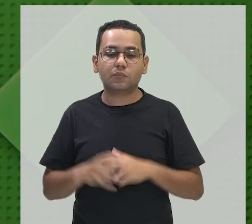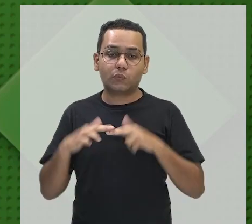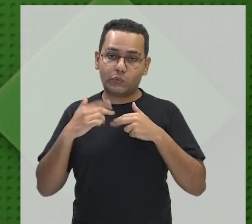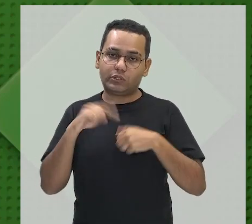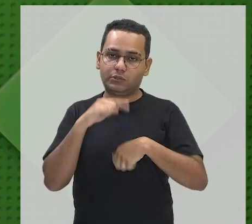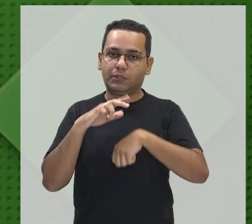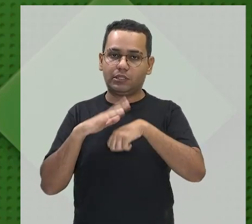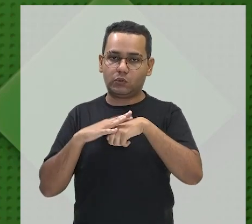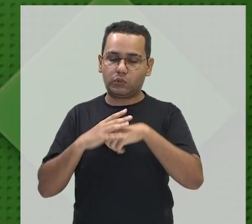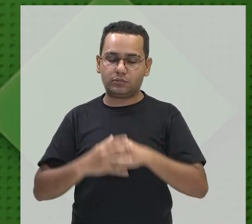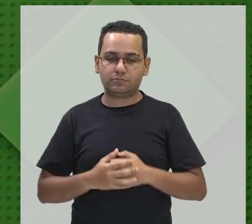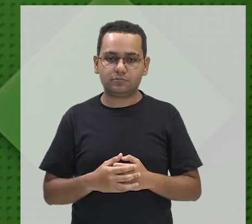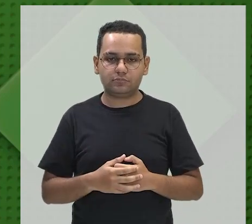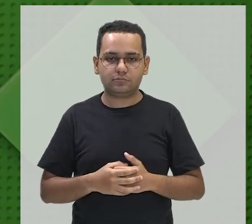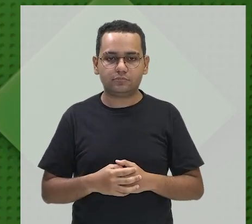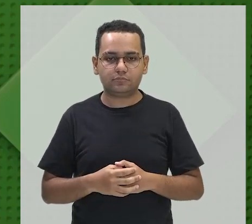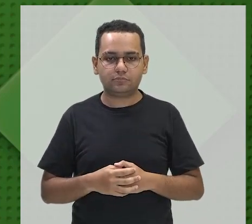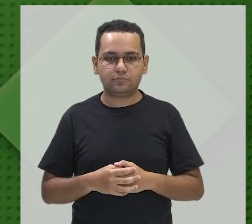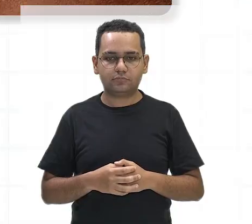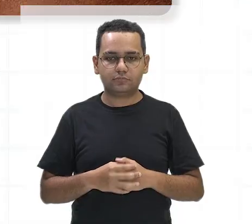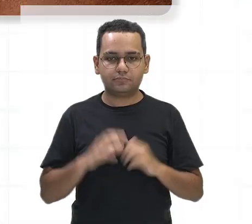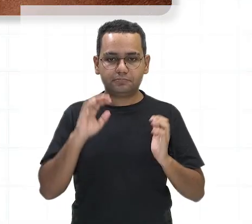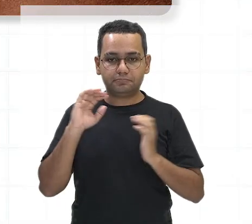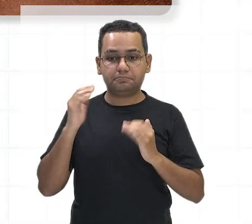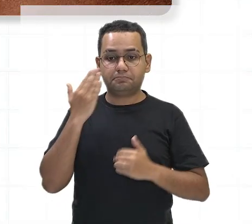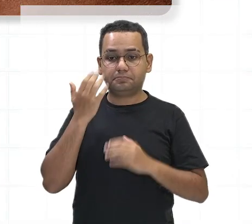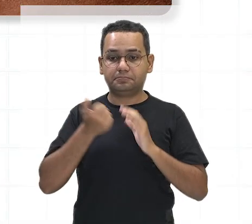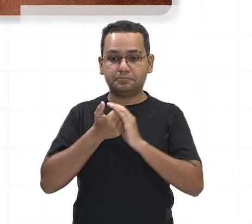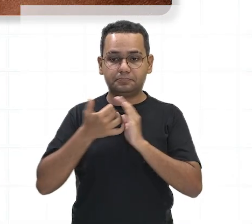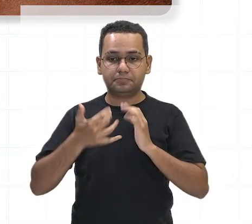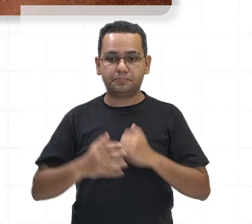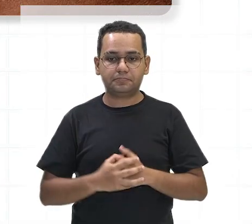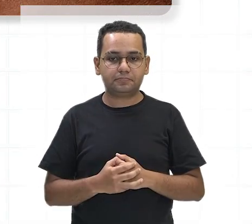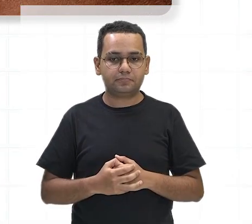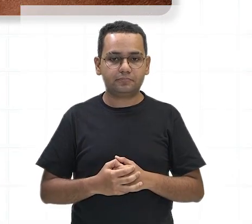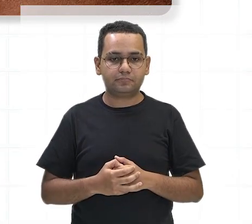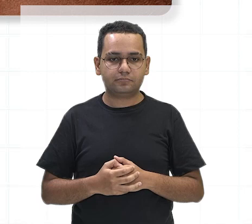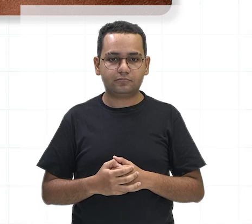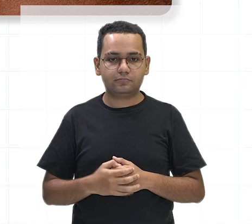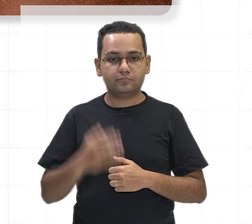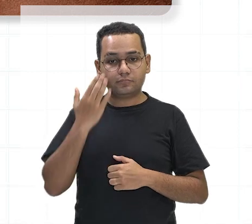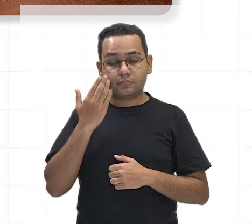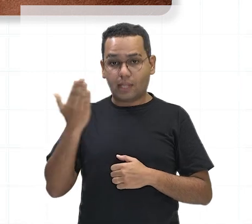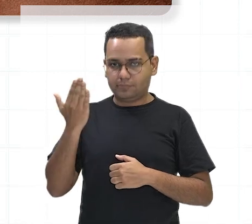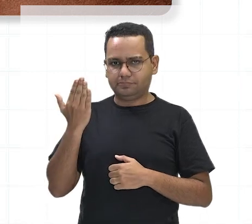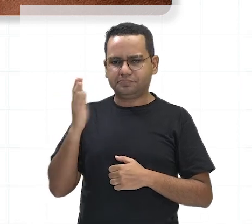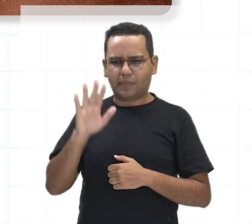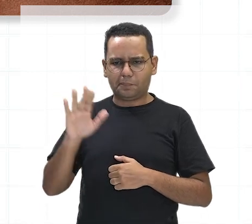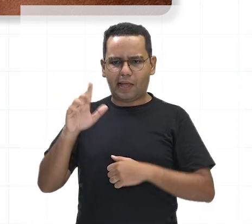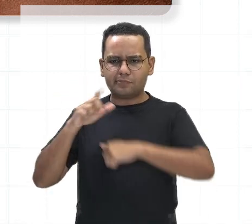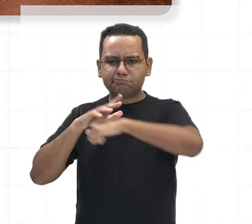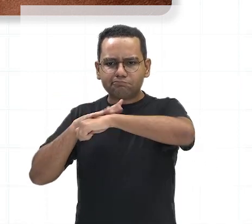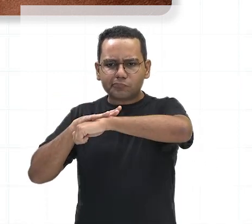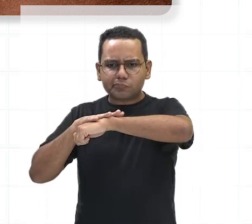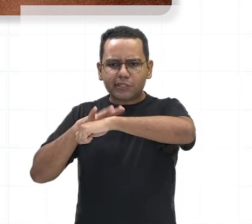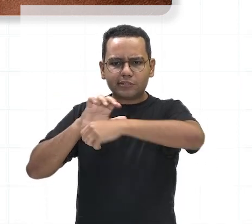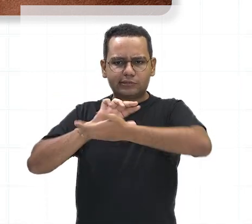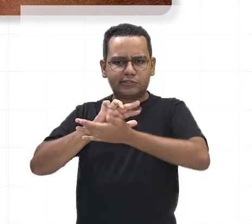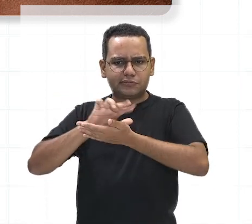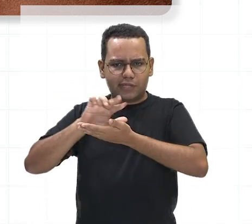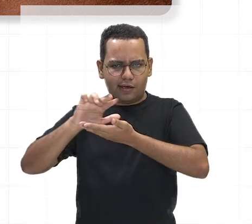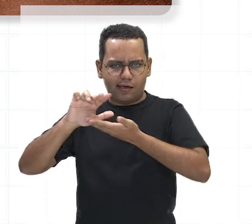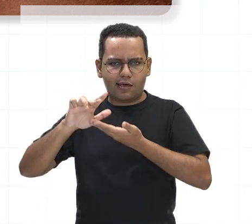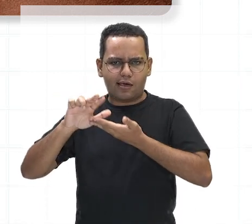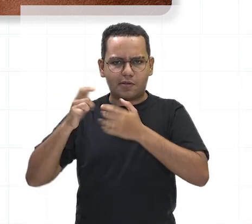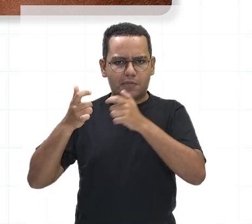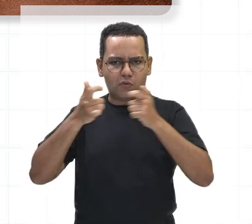causa da hanseníase. Vamos ver um pouco mais dos sintomas. Então, olha aí, surgimento de manchas de cores variadas